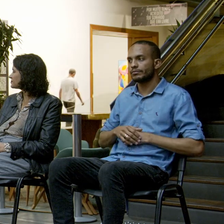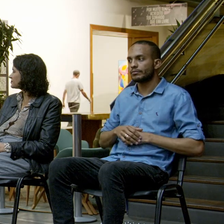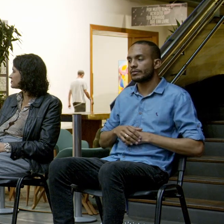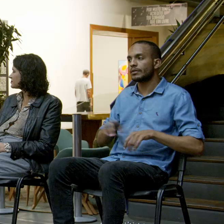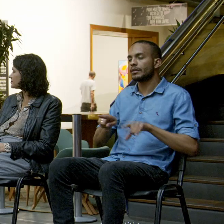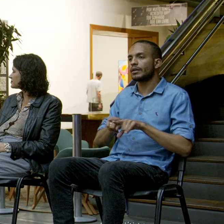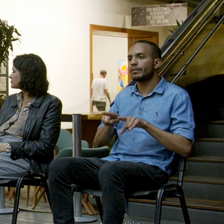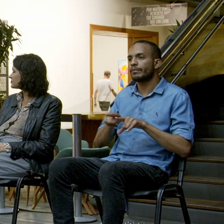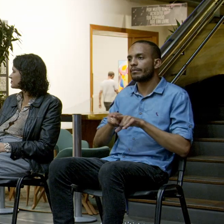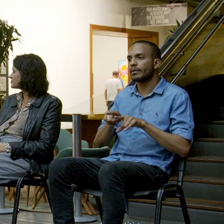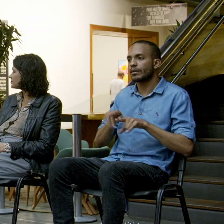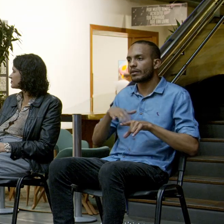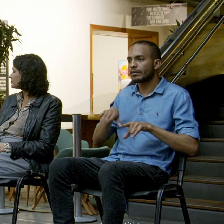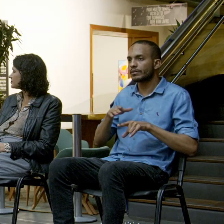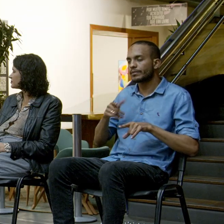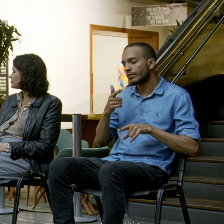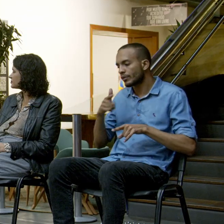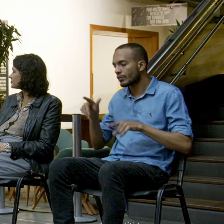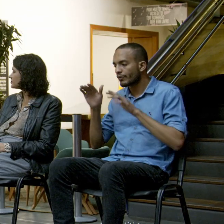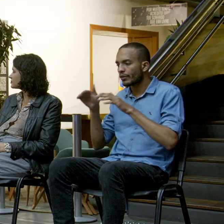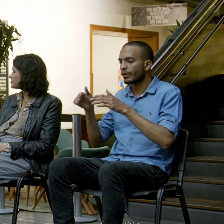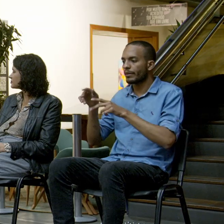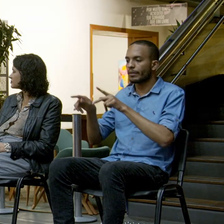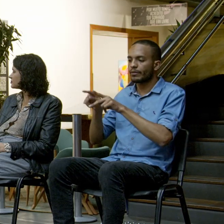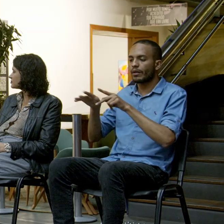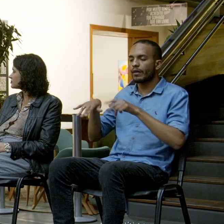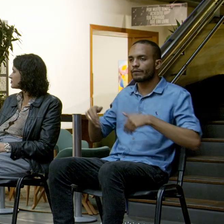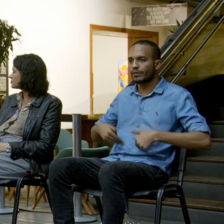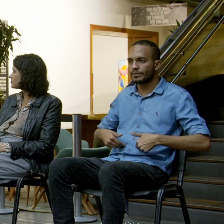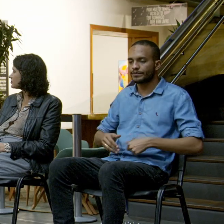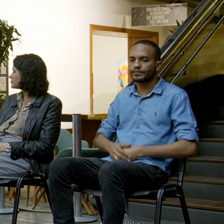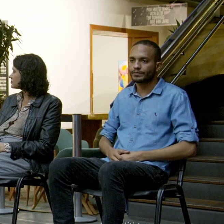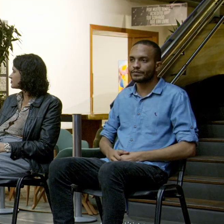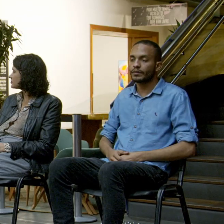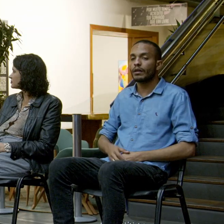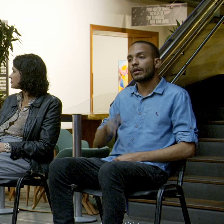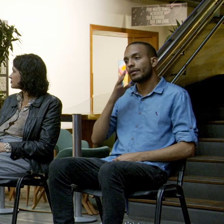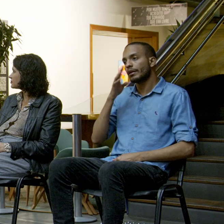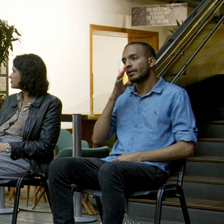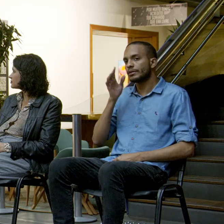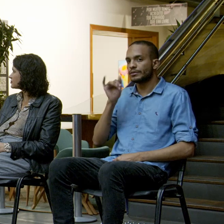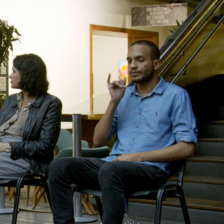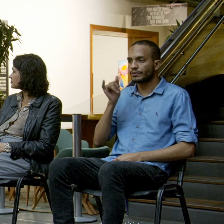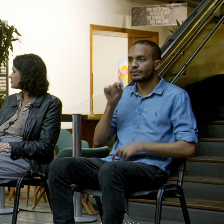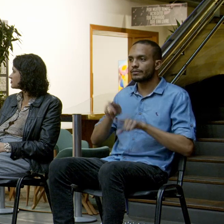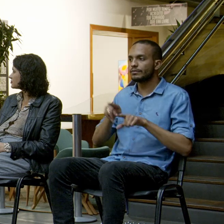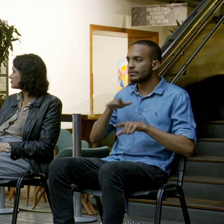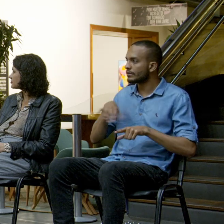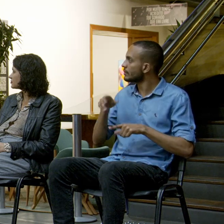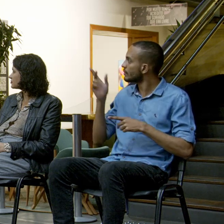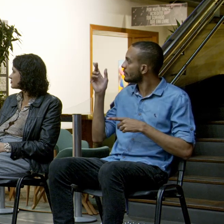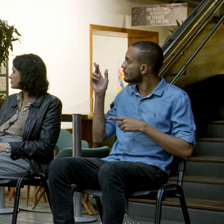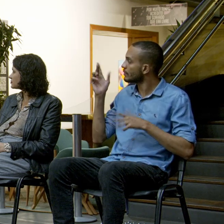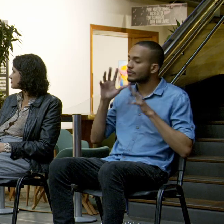muito menos da cavidade vazia da outra metade da humanidade. É interessante notar que essa instalação, né, refeita